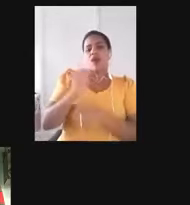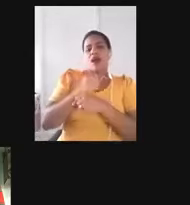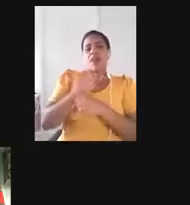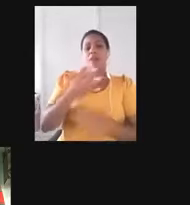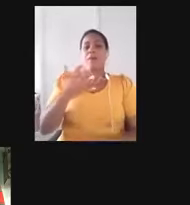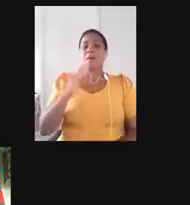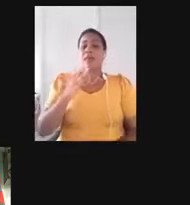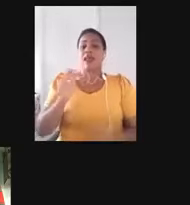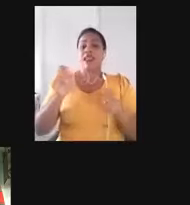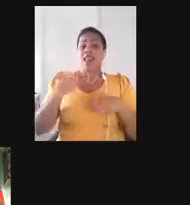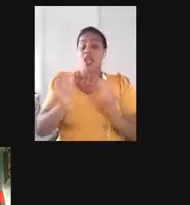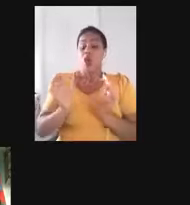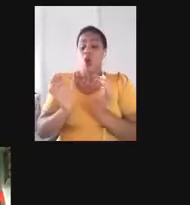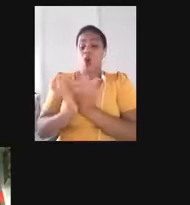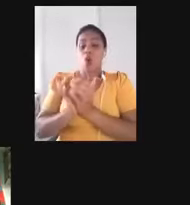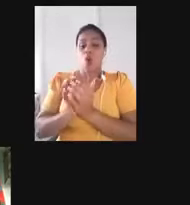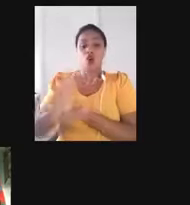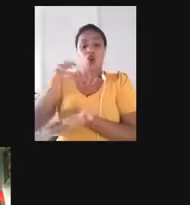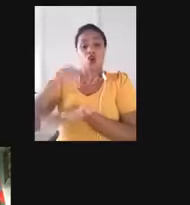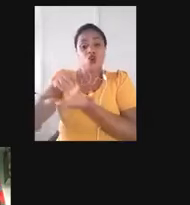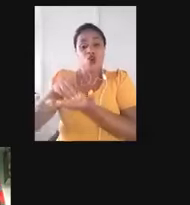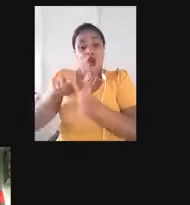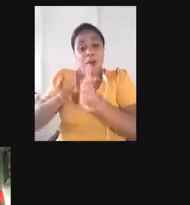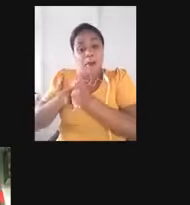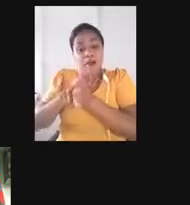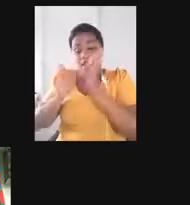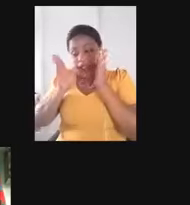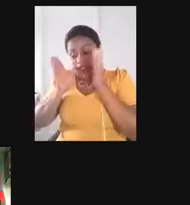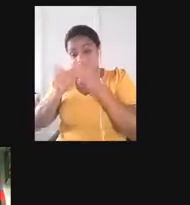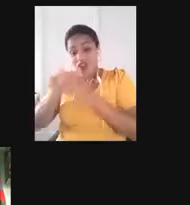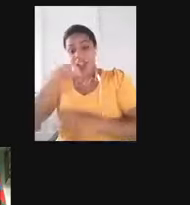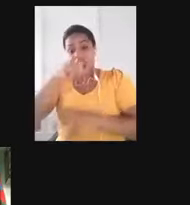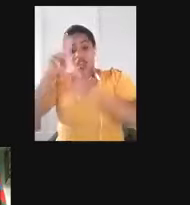até um núcleo de pesquisa voltado só para cigano na UFES, porque